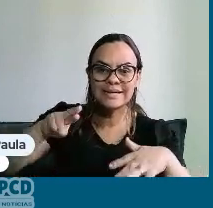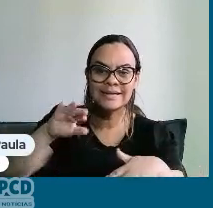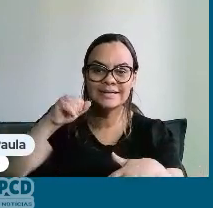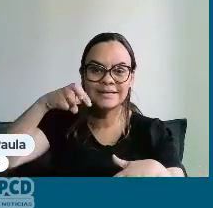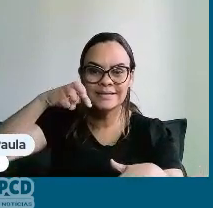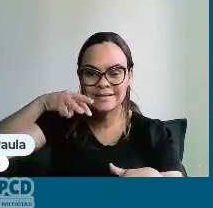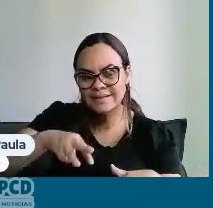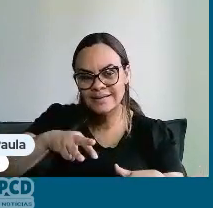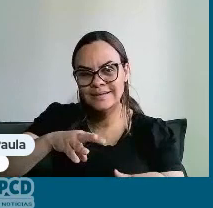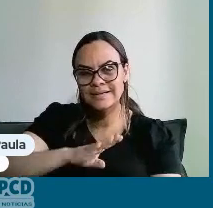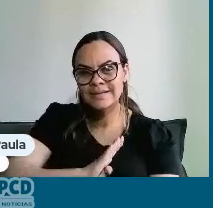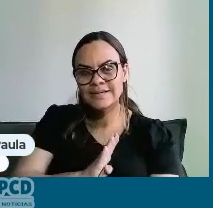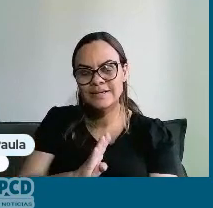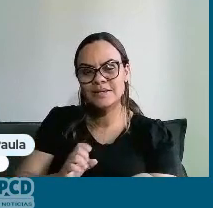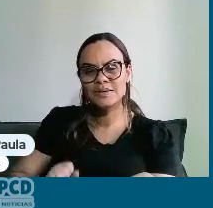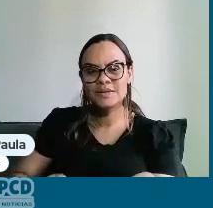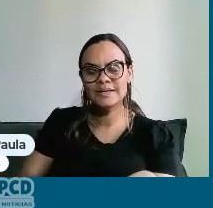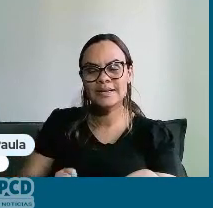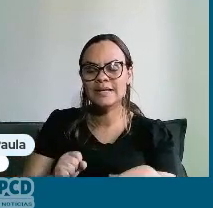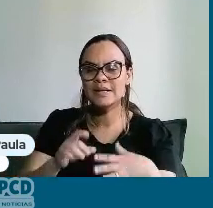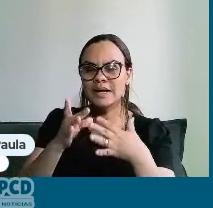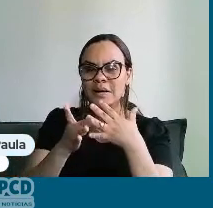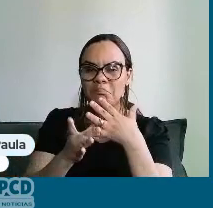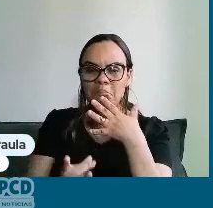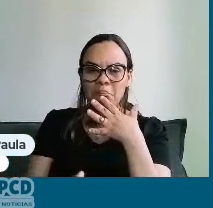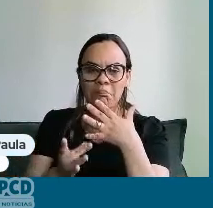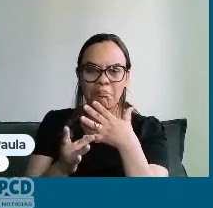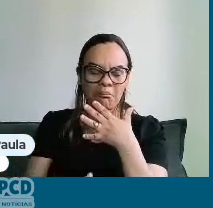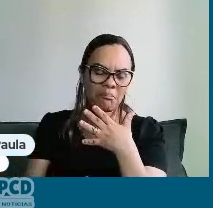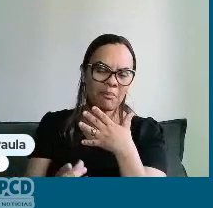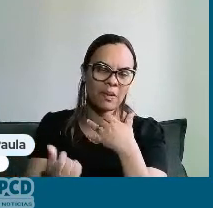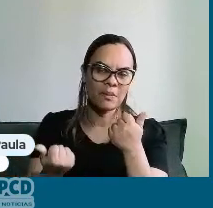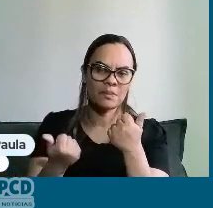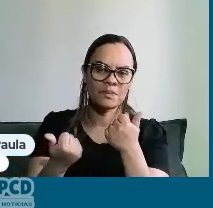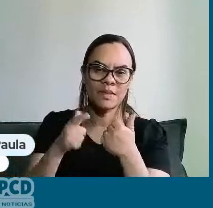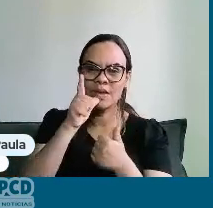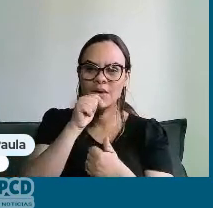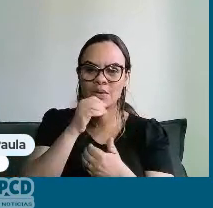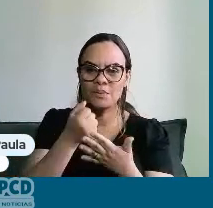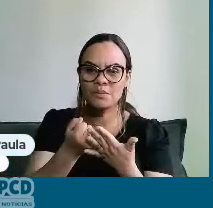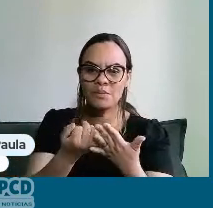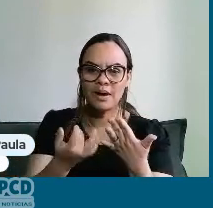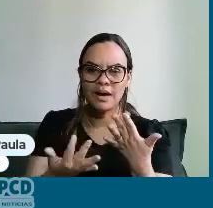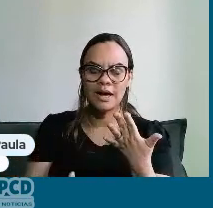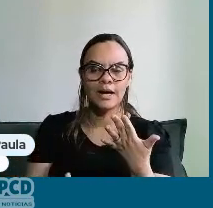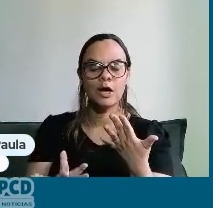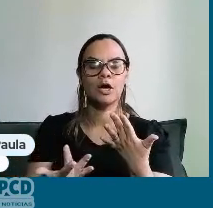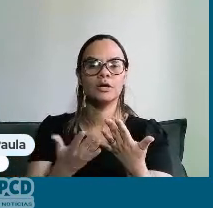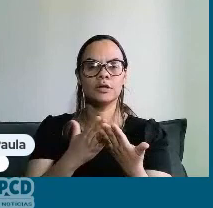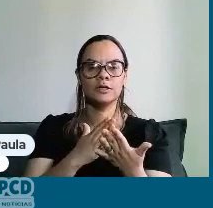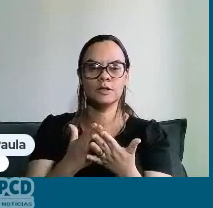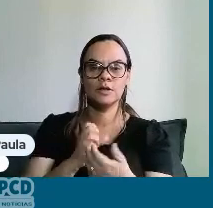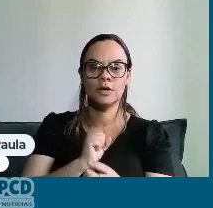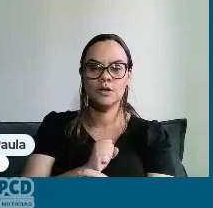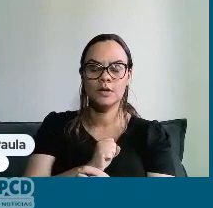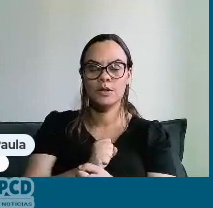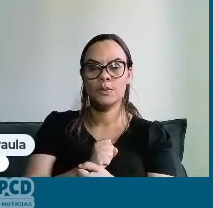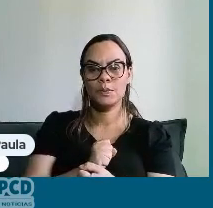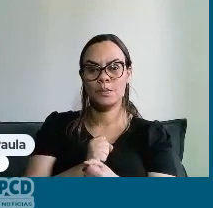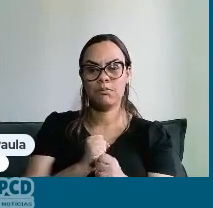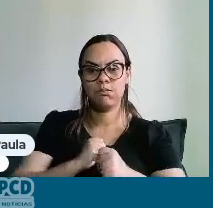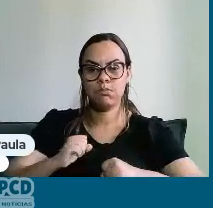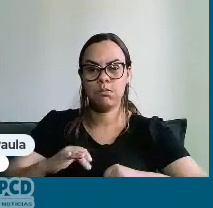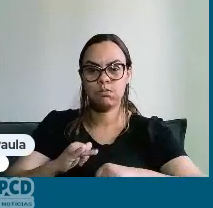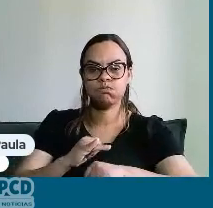conseguir eliminar o excesso de toxinas, o excesso de líquidos do seu organismo, começa a haver aquele estado que a gente chama de hipervolemia, que é